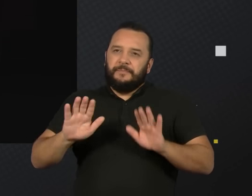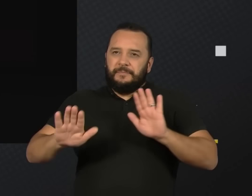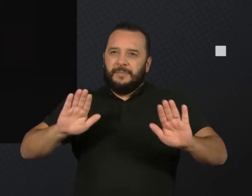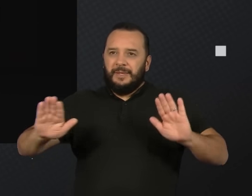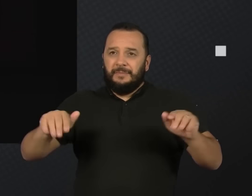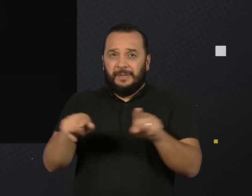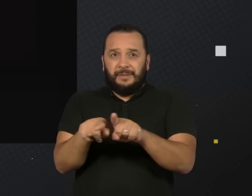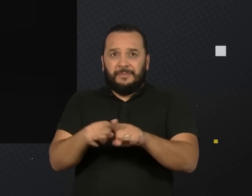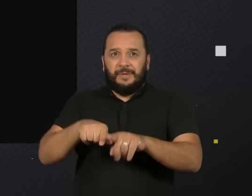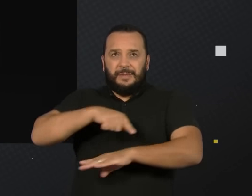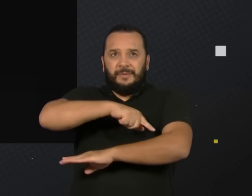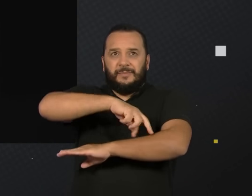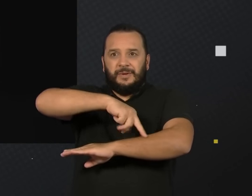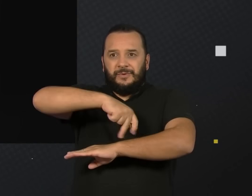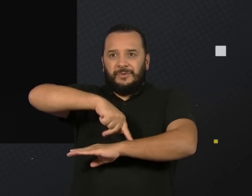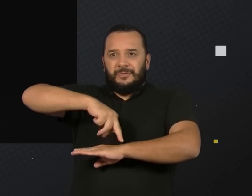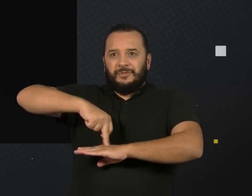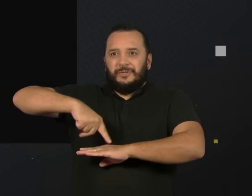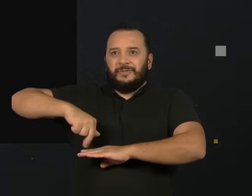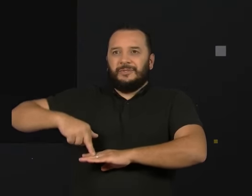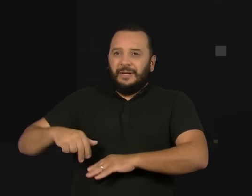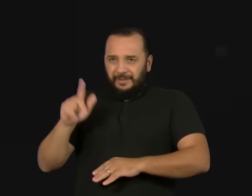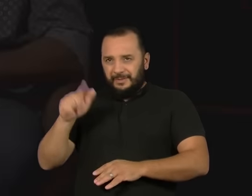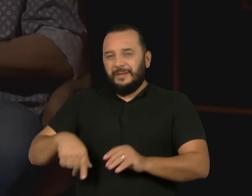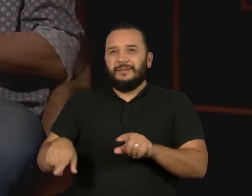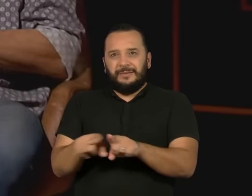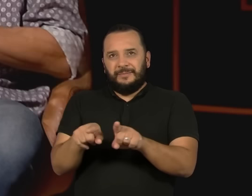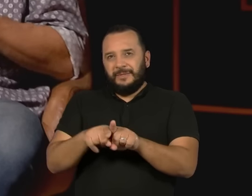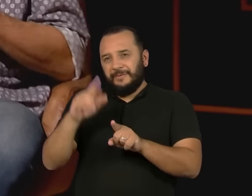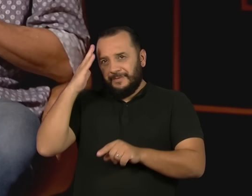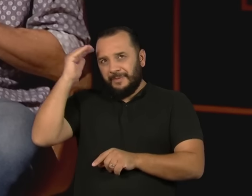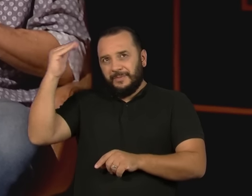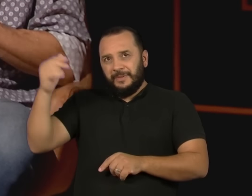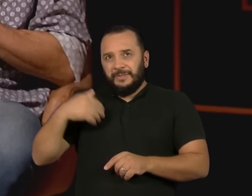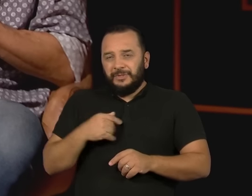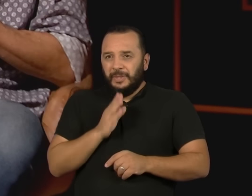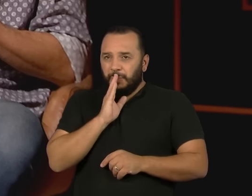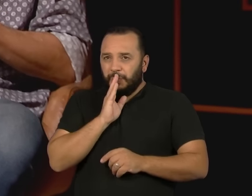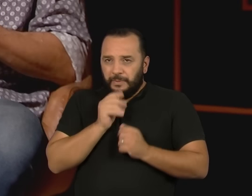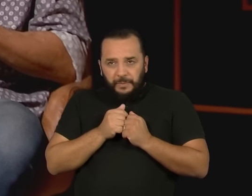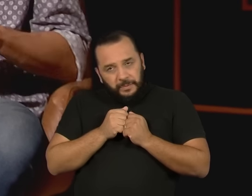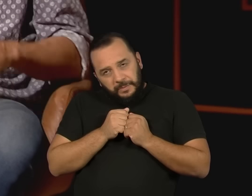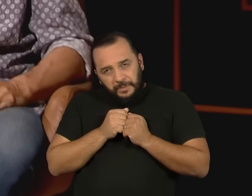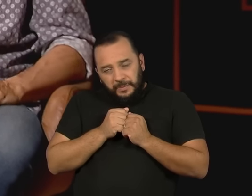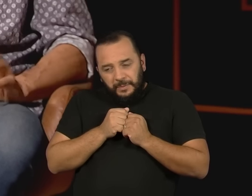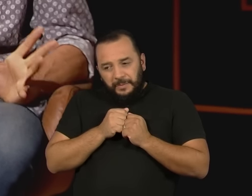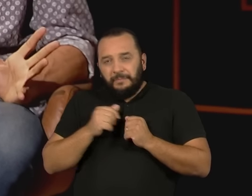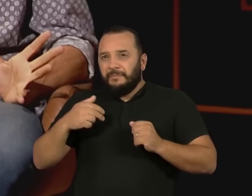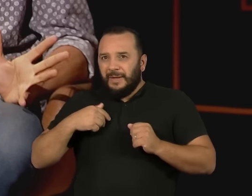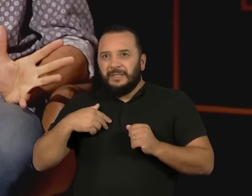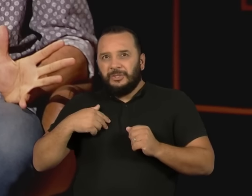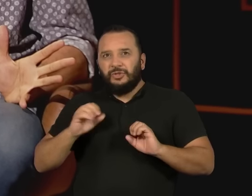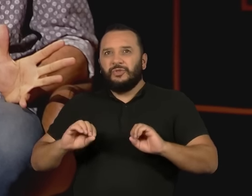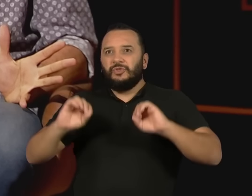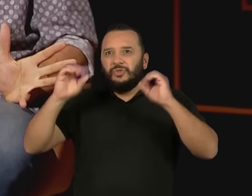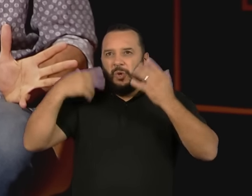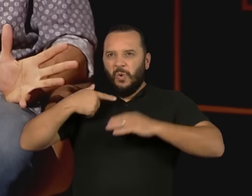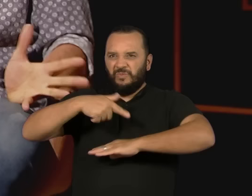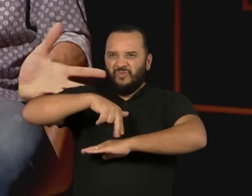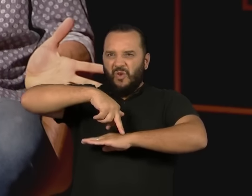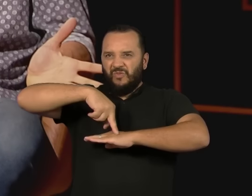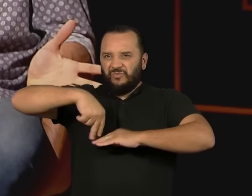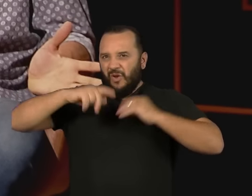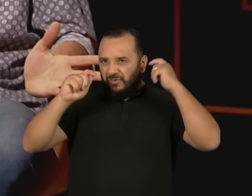mim, que é um artista que quando... Todo tímido, né, na vida real, mas que quando chega no palco